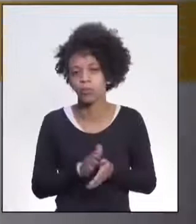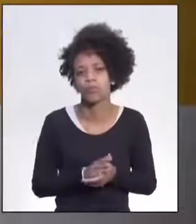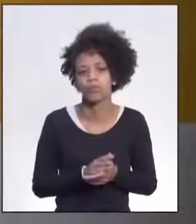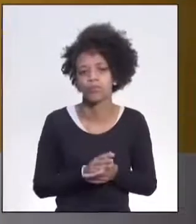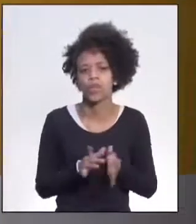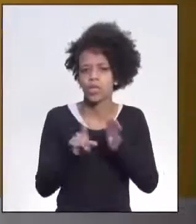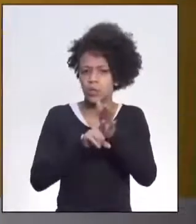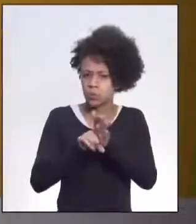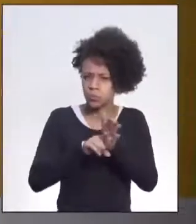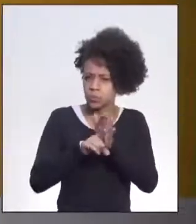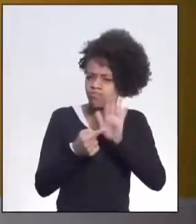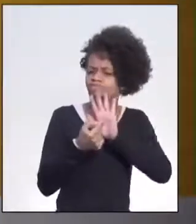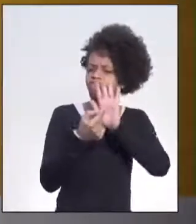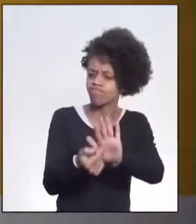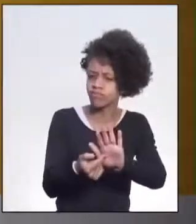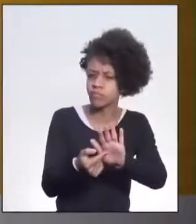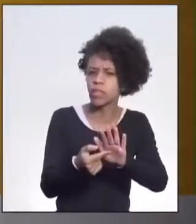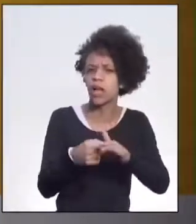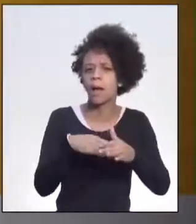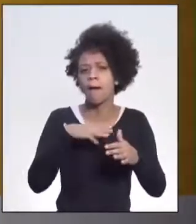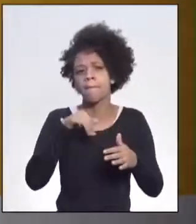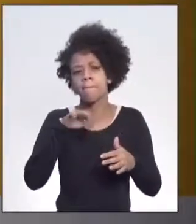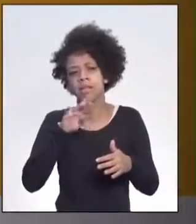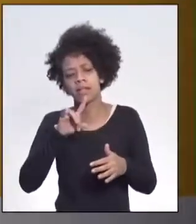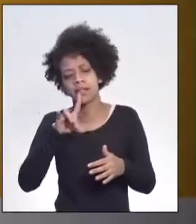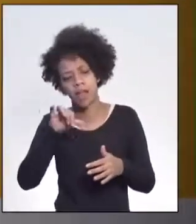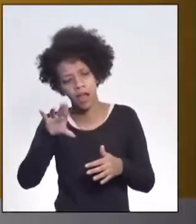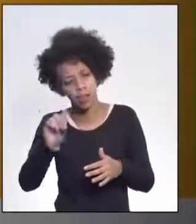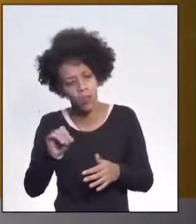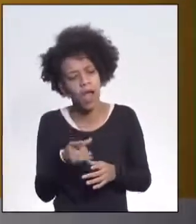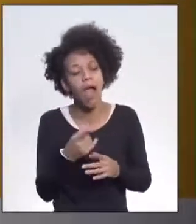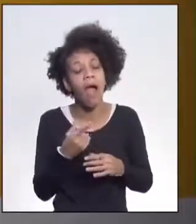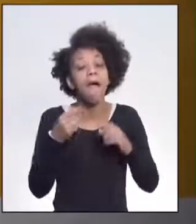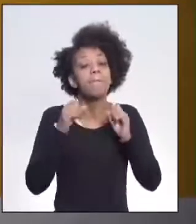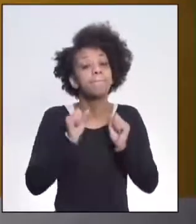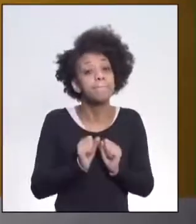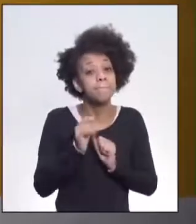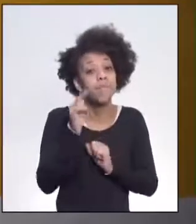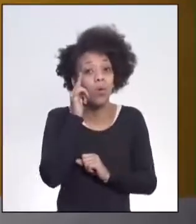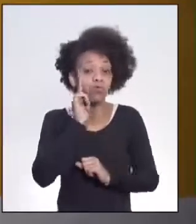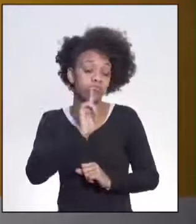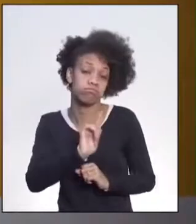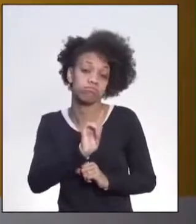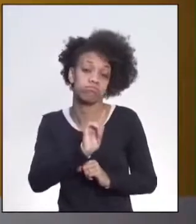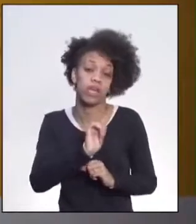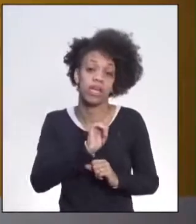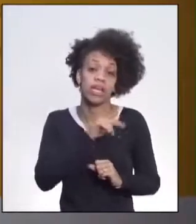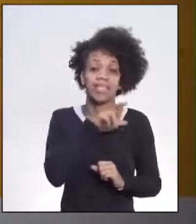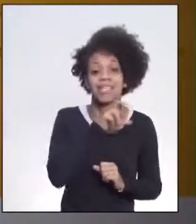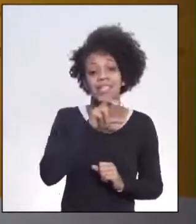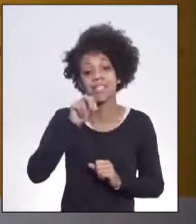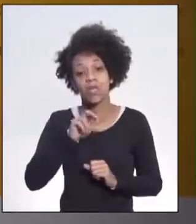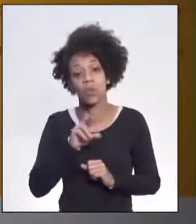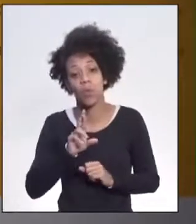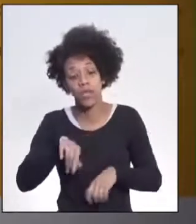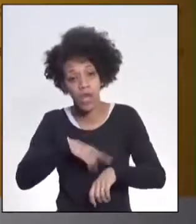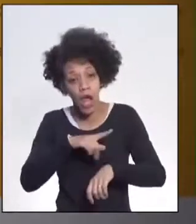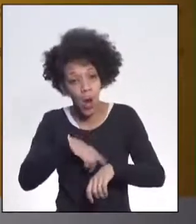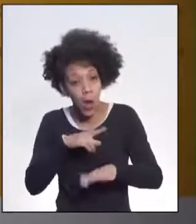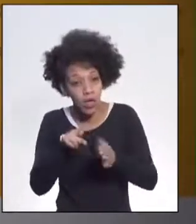Estudos indicam que com metadados bem descritos, é possível se economizar mais de 550 horas por